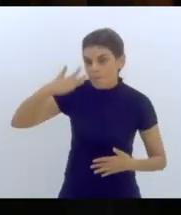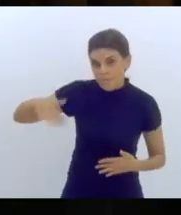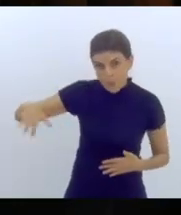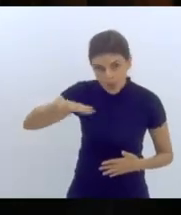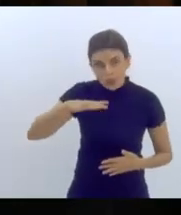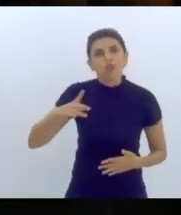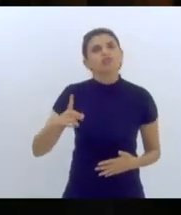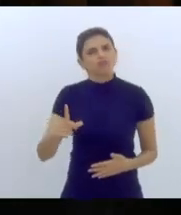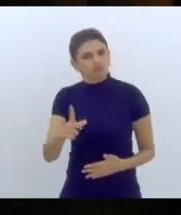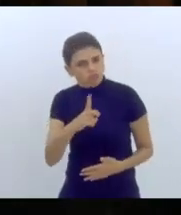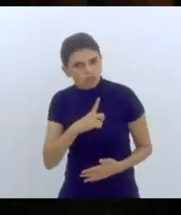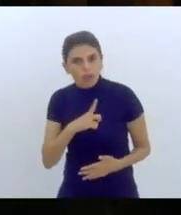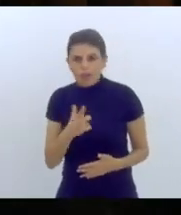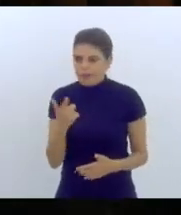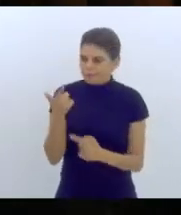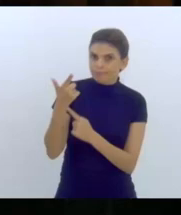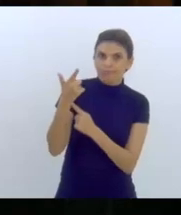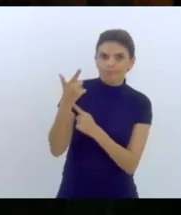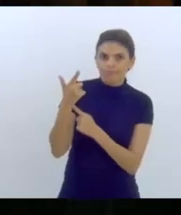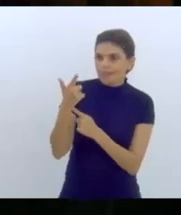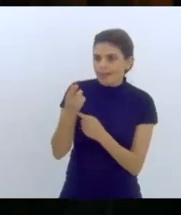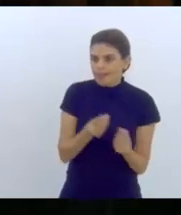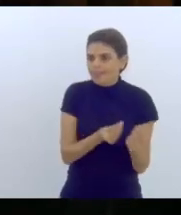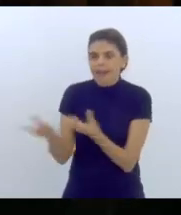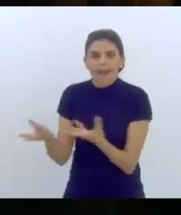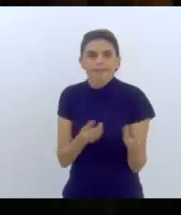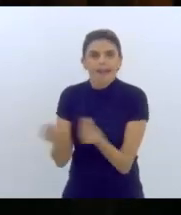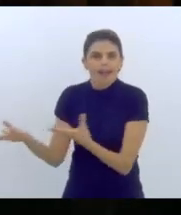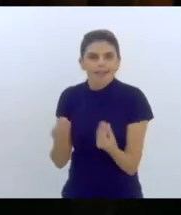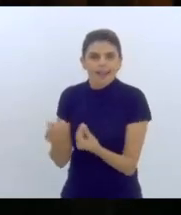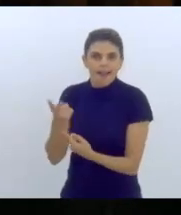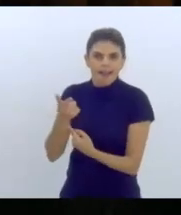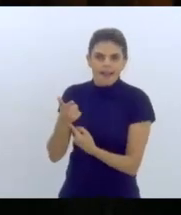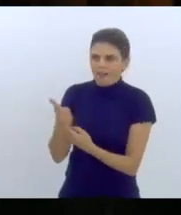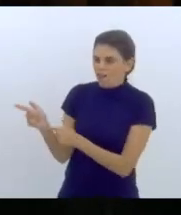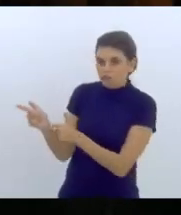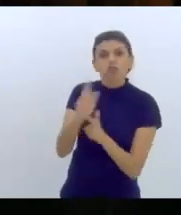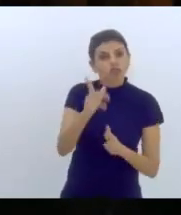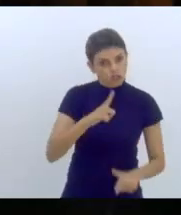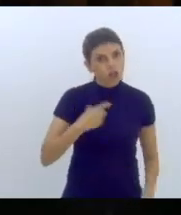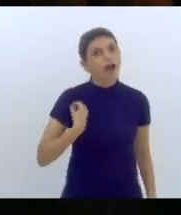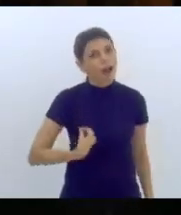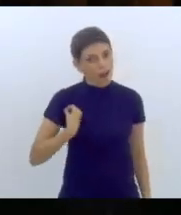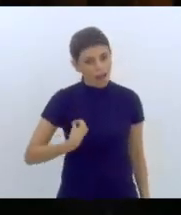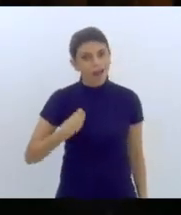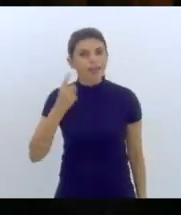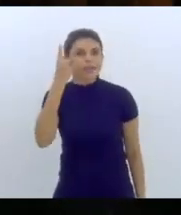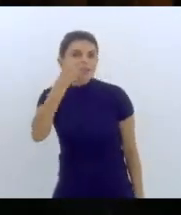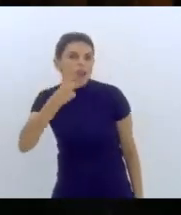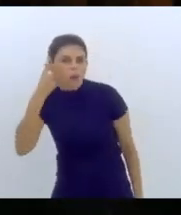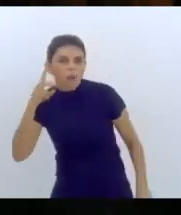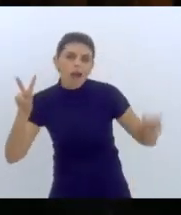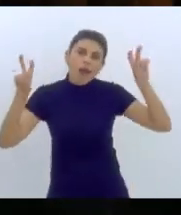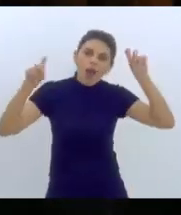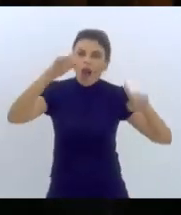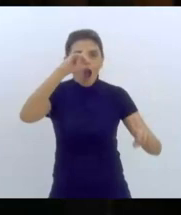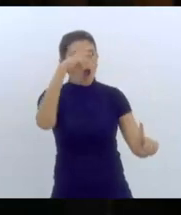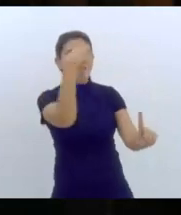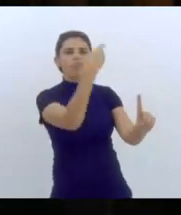põem os fuzis dentro da favela. Não à toa, a gente já teve aqui deputado que